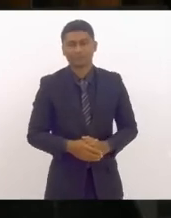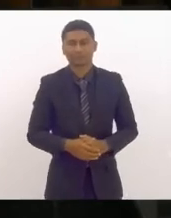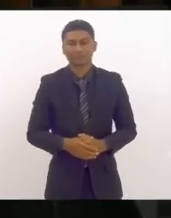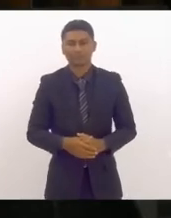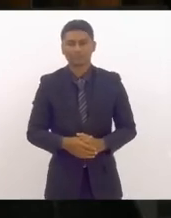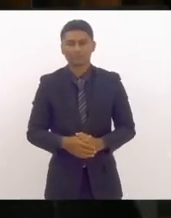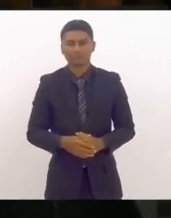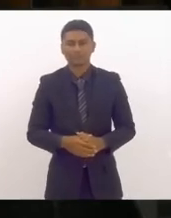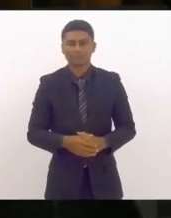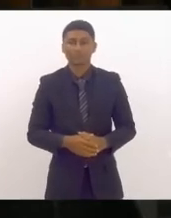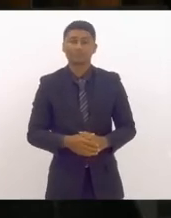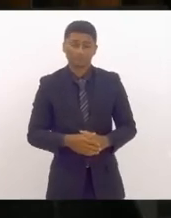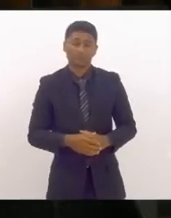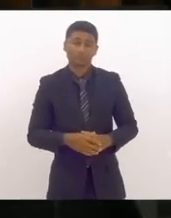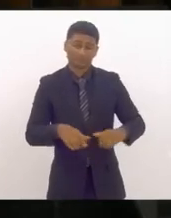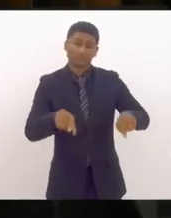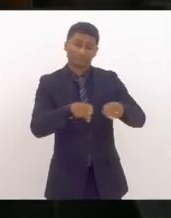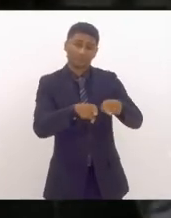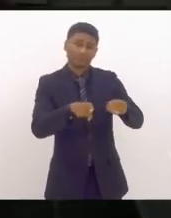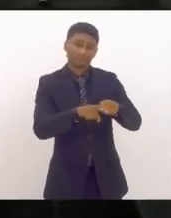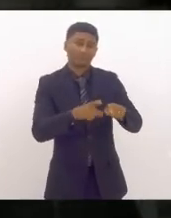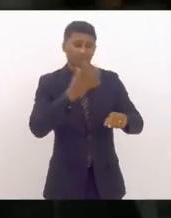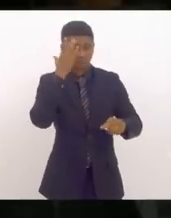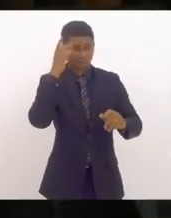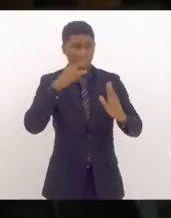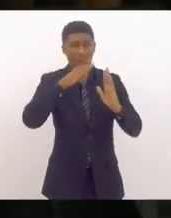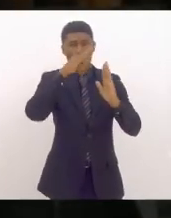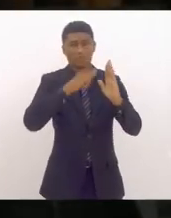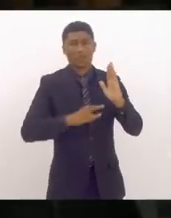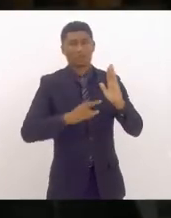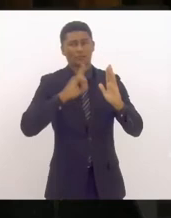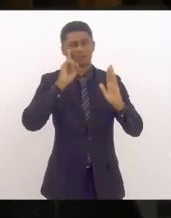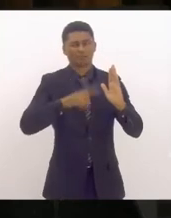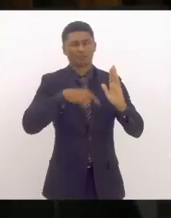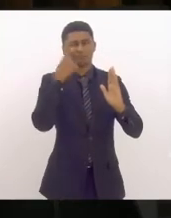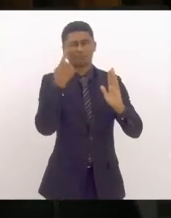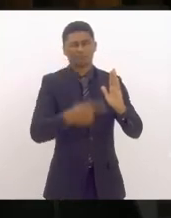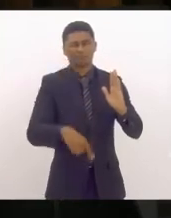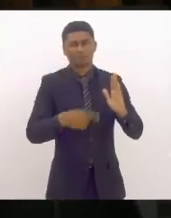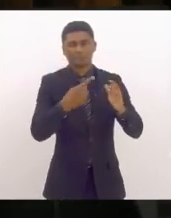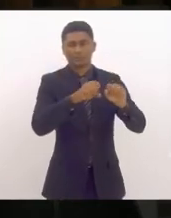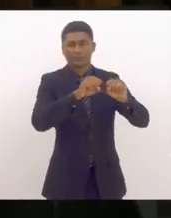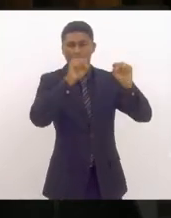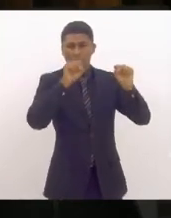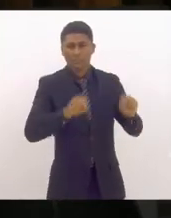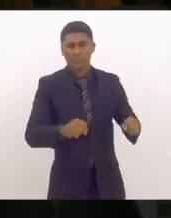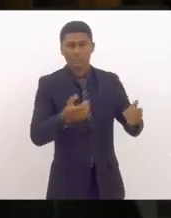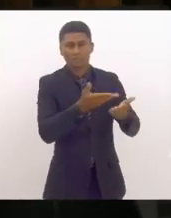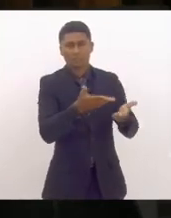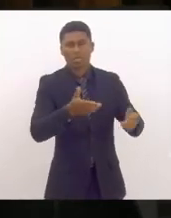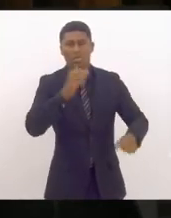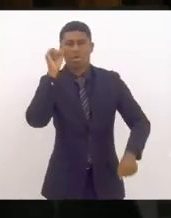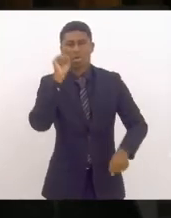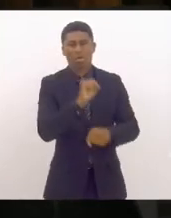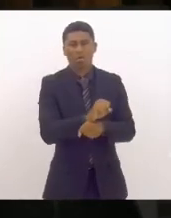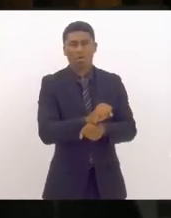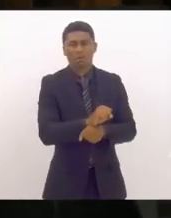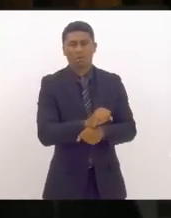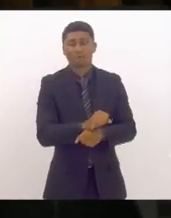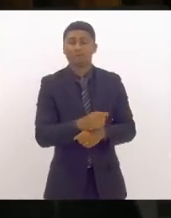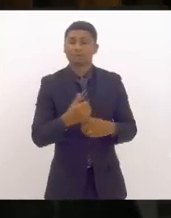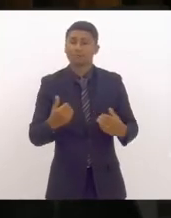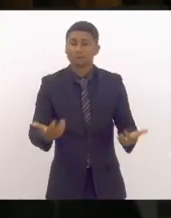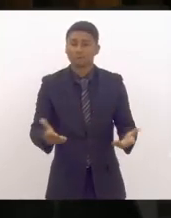possivelmente, esse contrato seria rompido com a paralisação de todo o sistema. Se deveu à